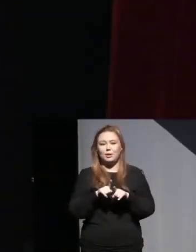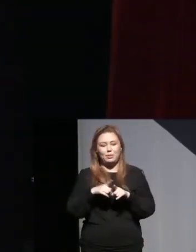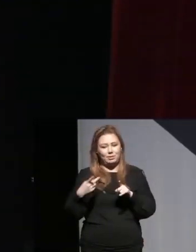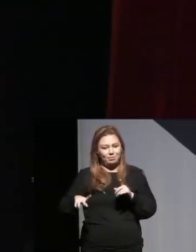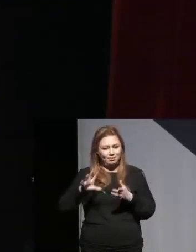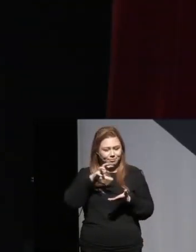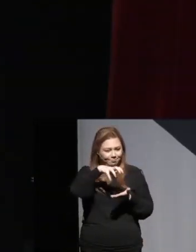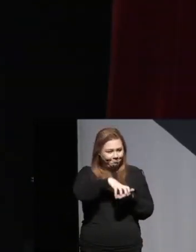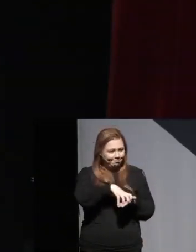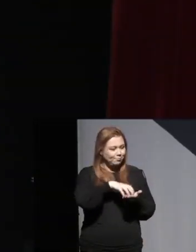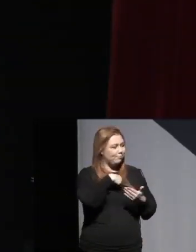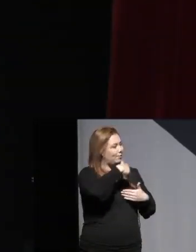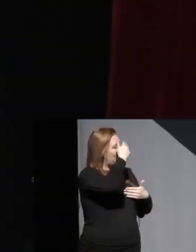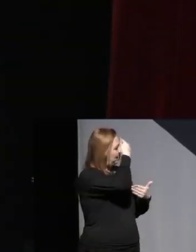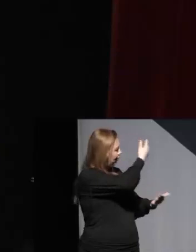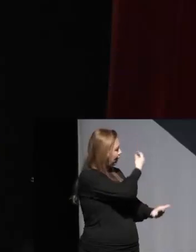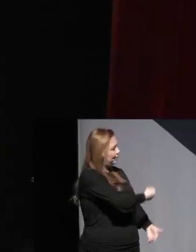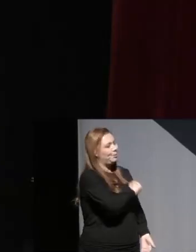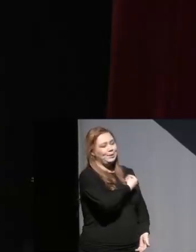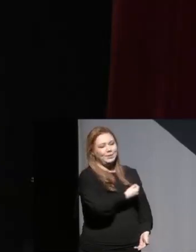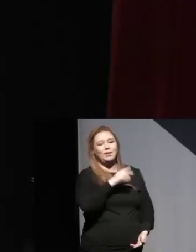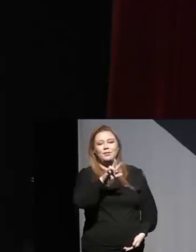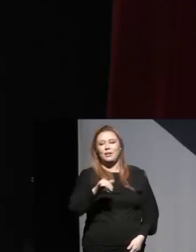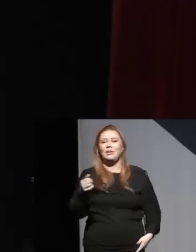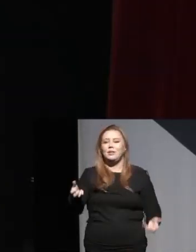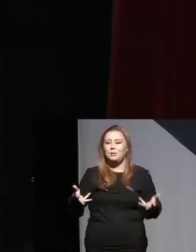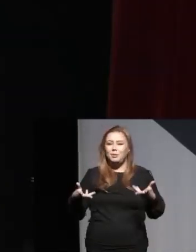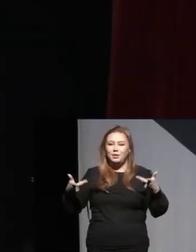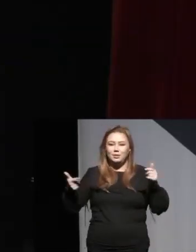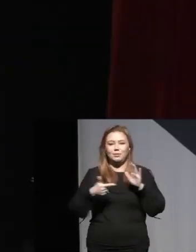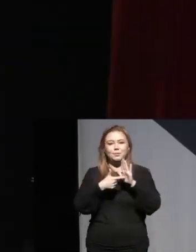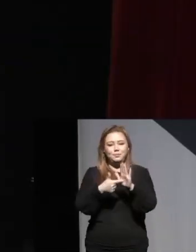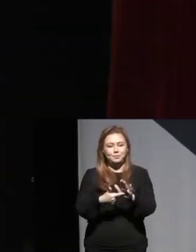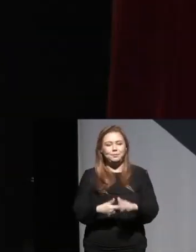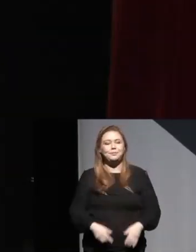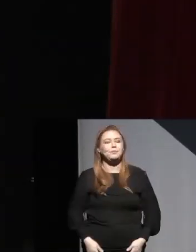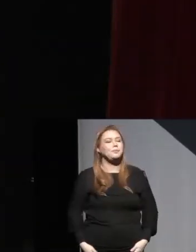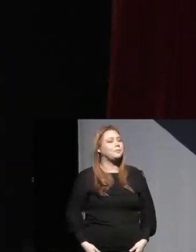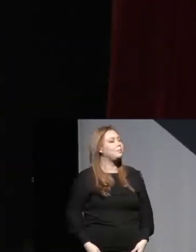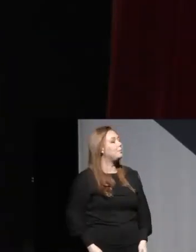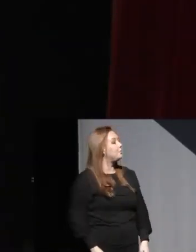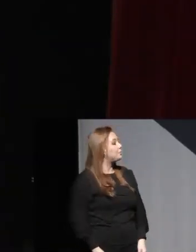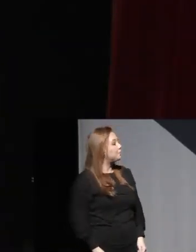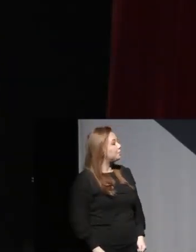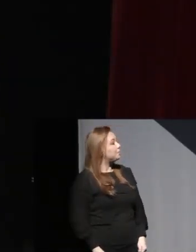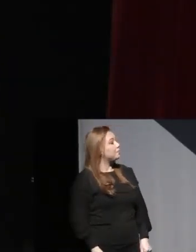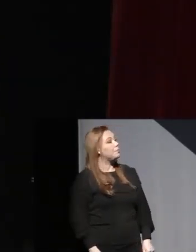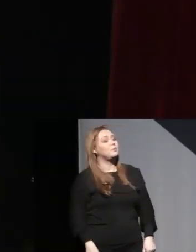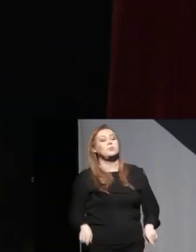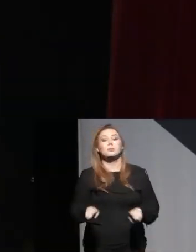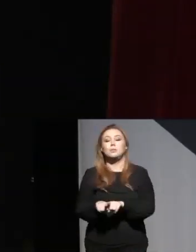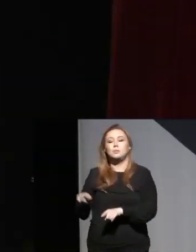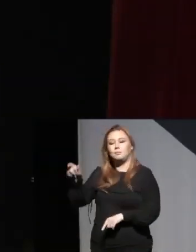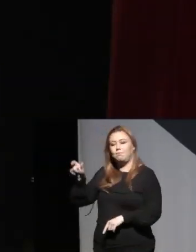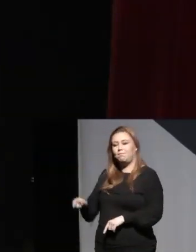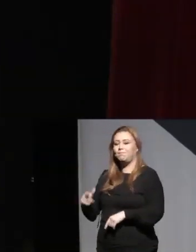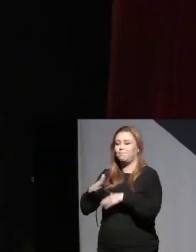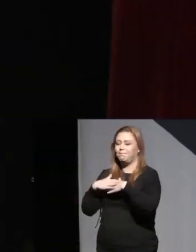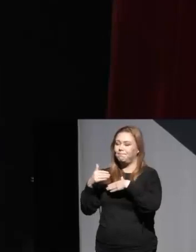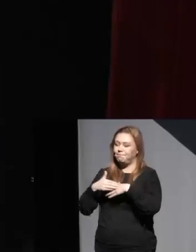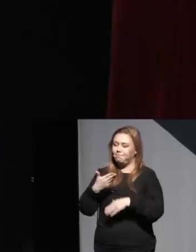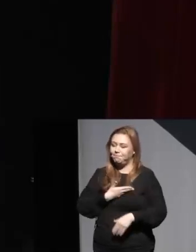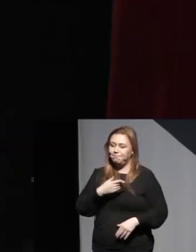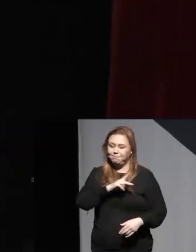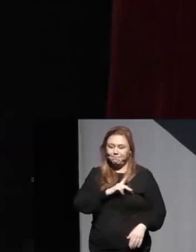sua presença. Certamente vai ser uma brilhante exposição. Faço menção ao querido amigo e presidente dessa